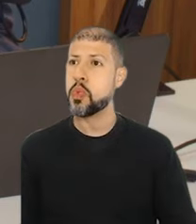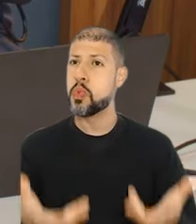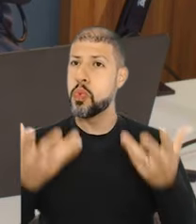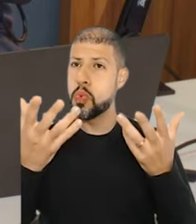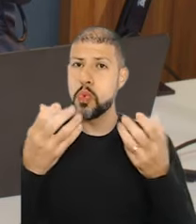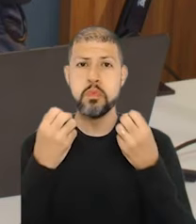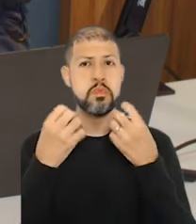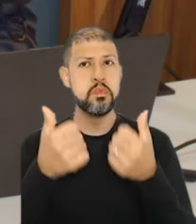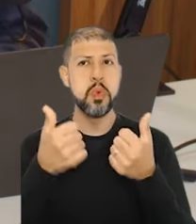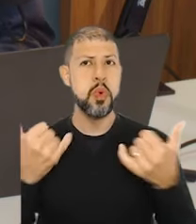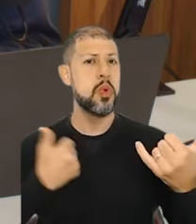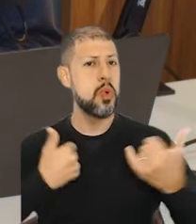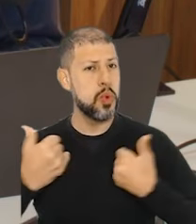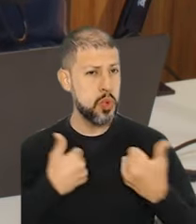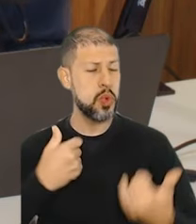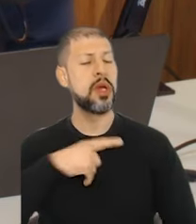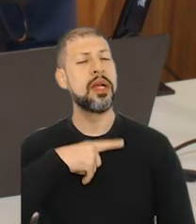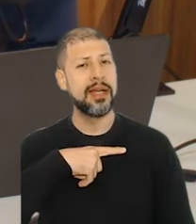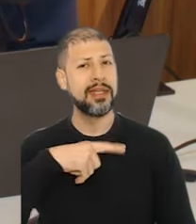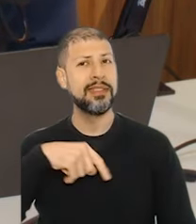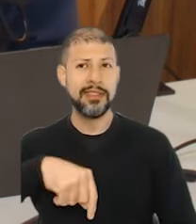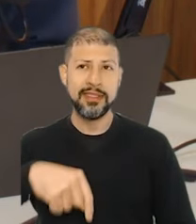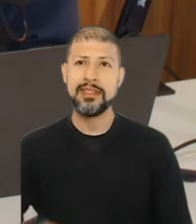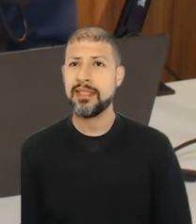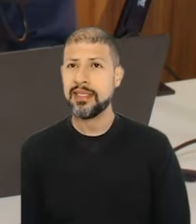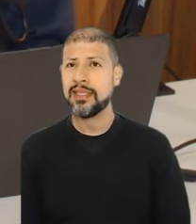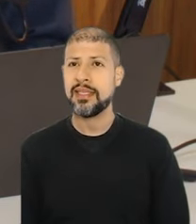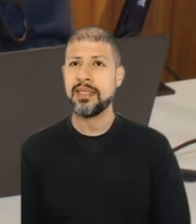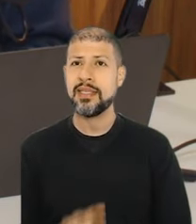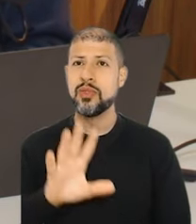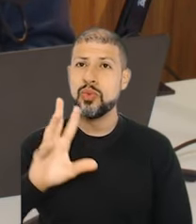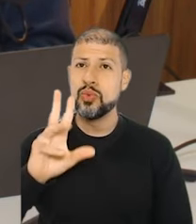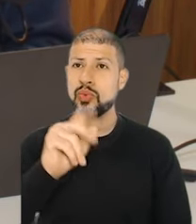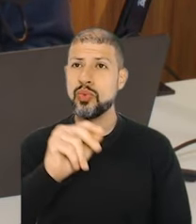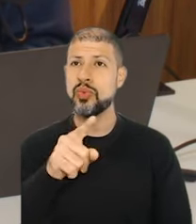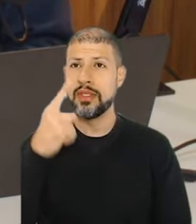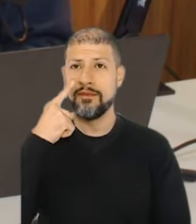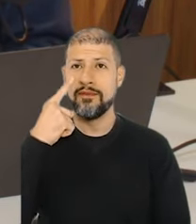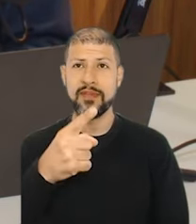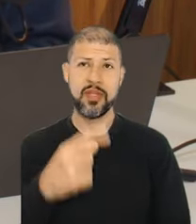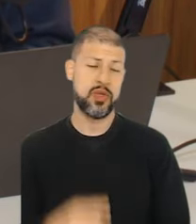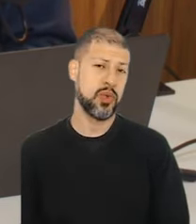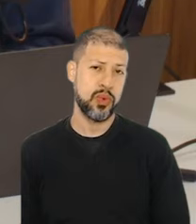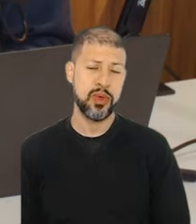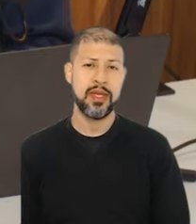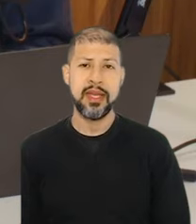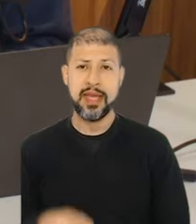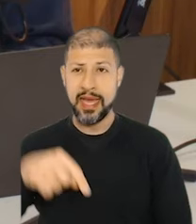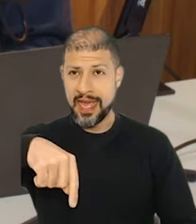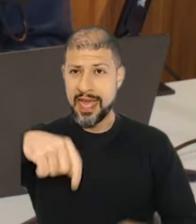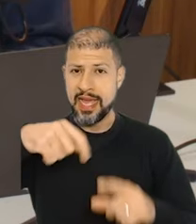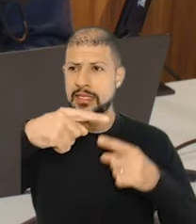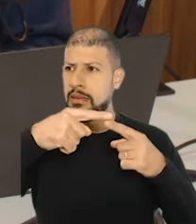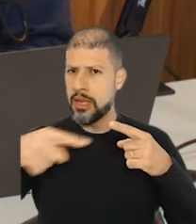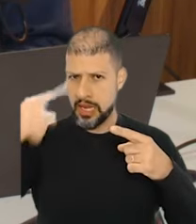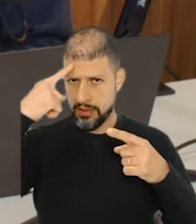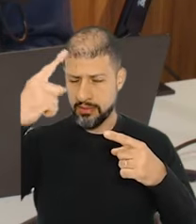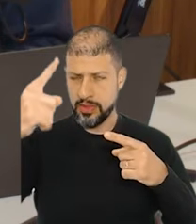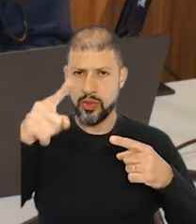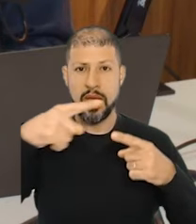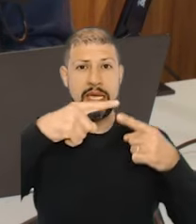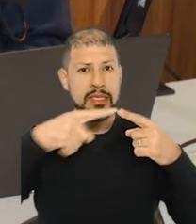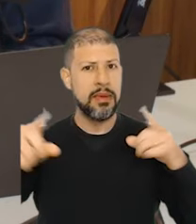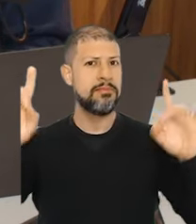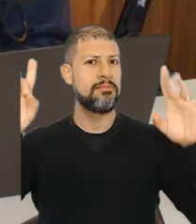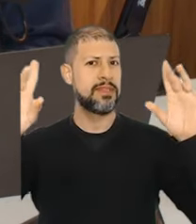uma riqueza muito grande de informações aqui eh de tudo isso que a gente contextualizou né Essa semana Lembrando que essa semana é uma